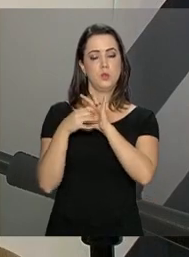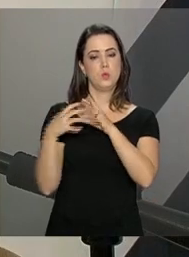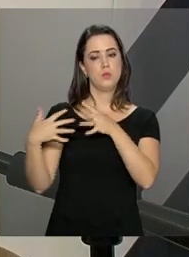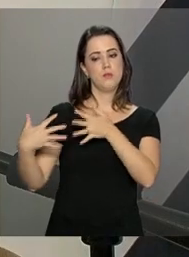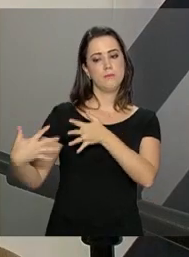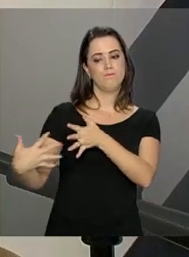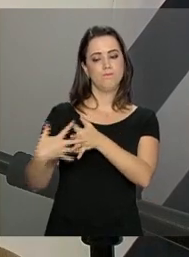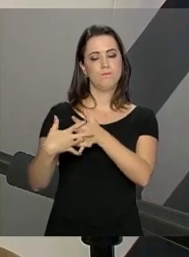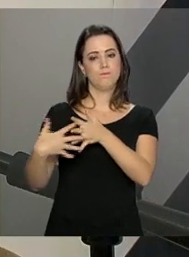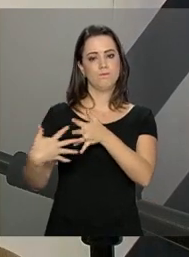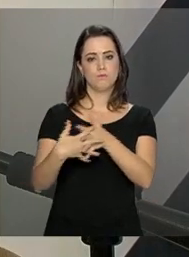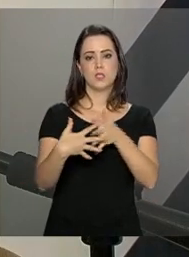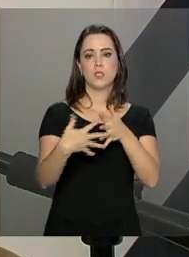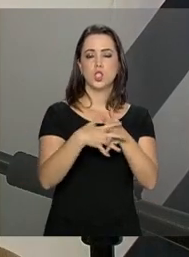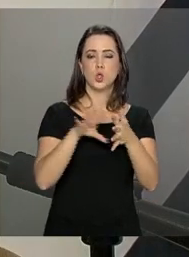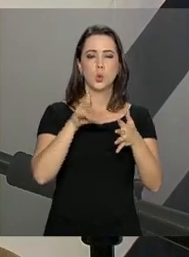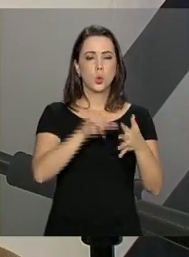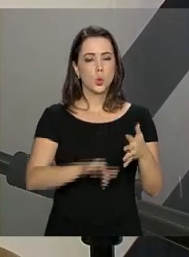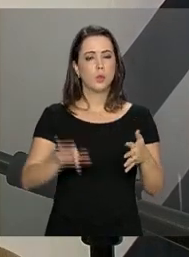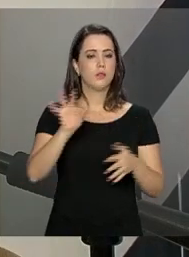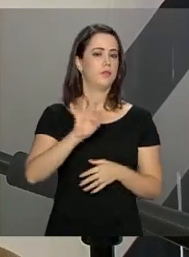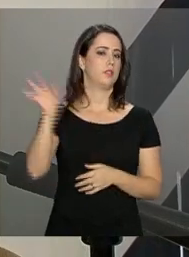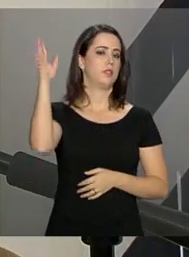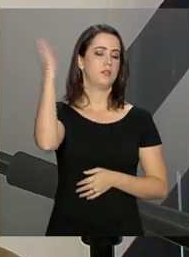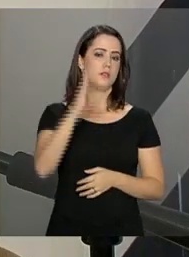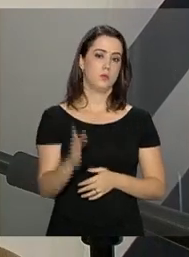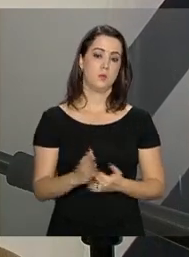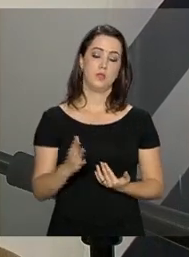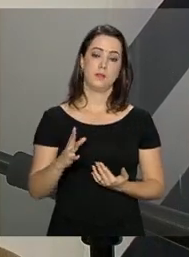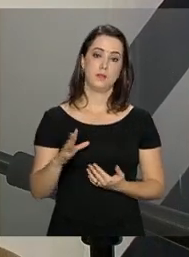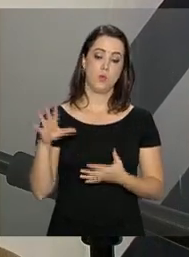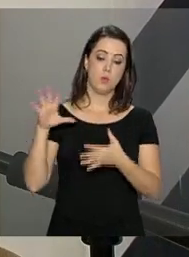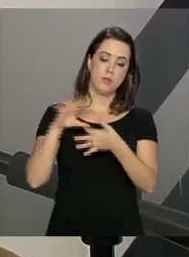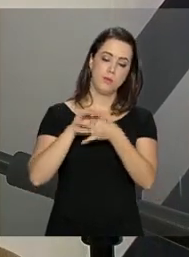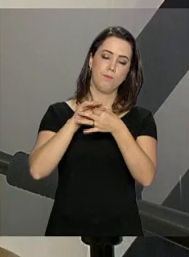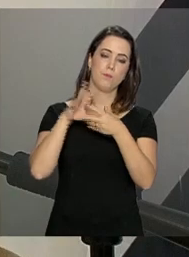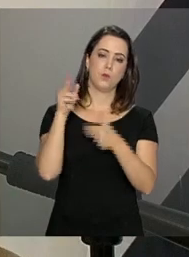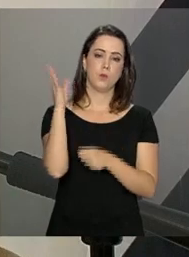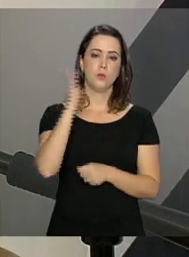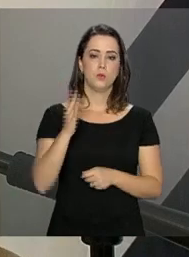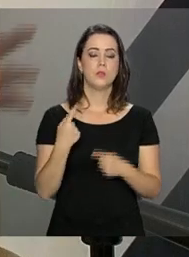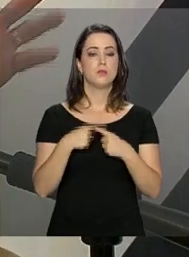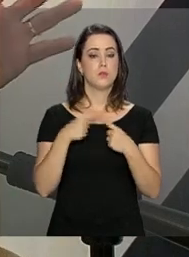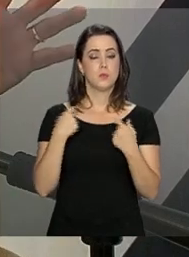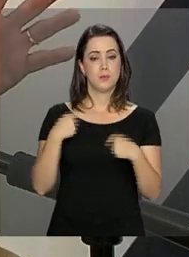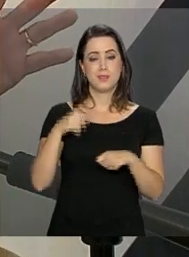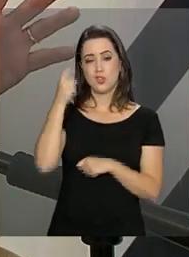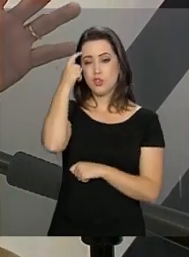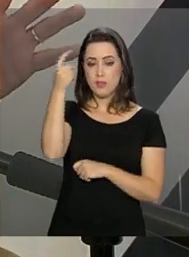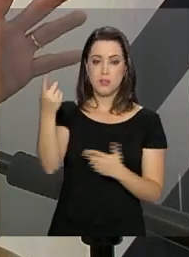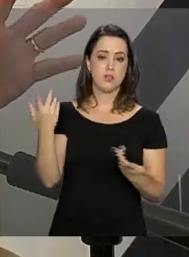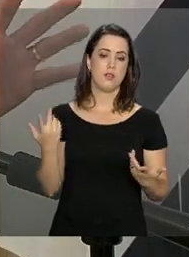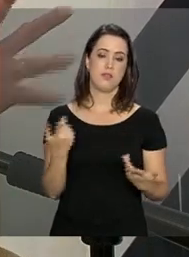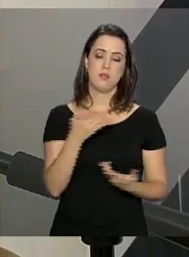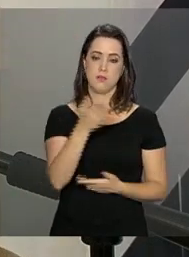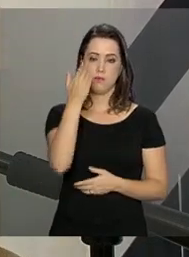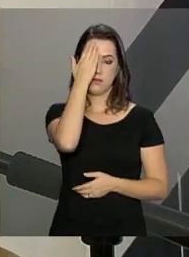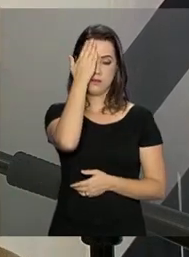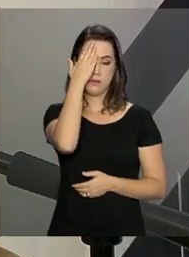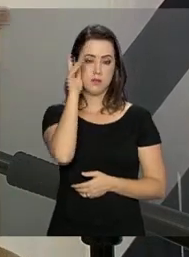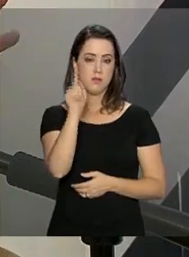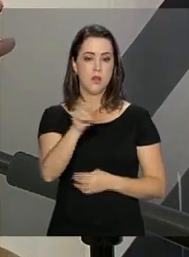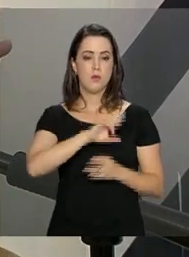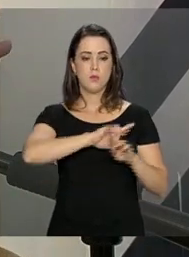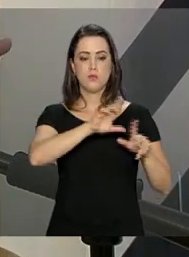pública da federação brasileira particularmente como lembra alexandre na questão da inteligência porque é incrível mas vocês sabem que